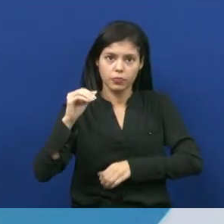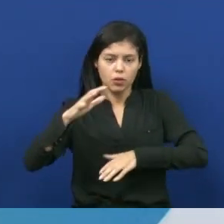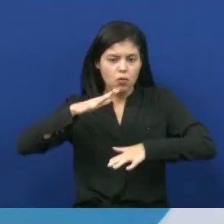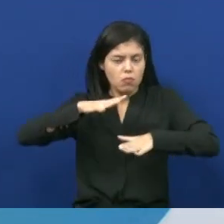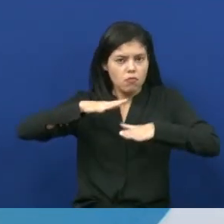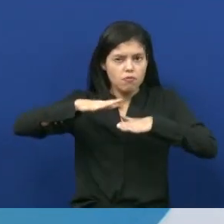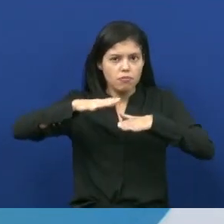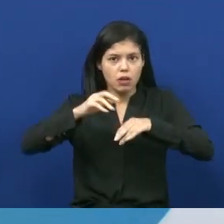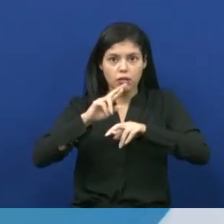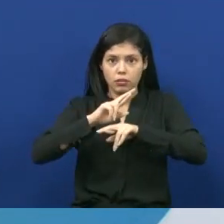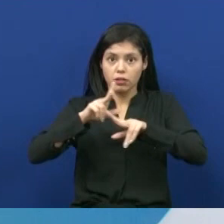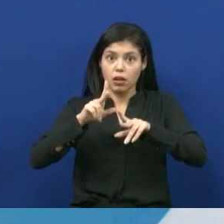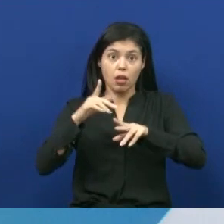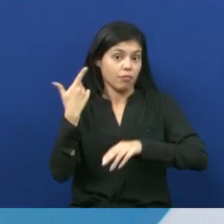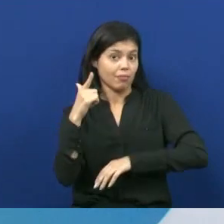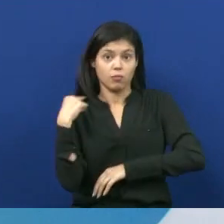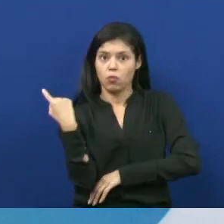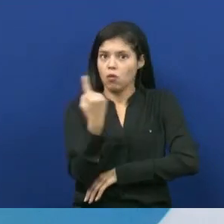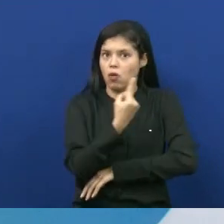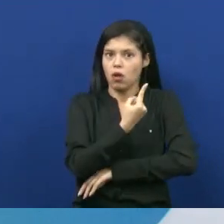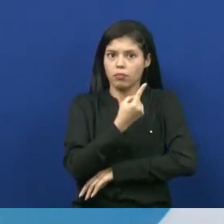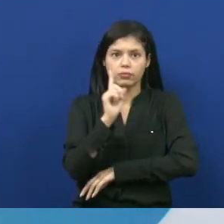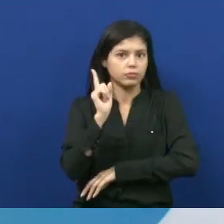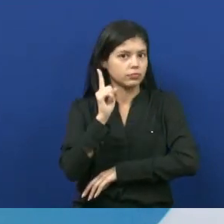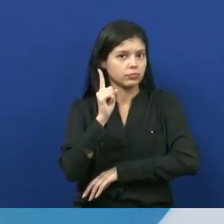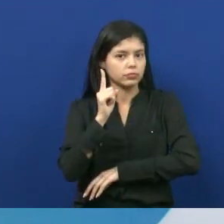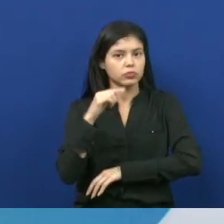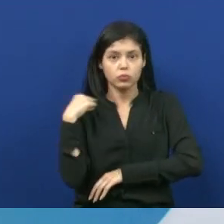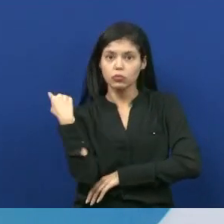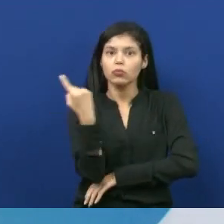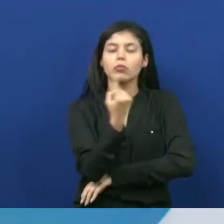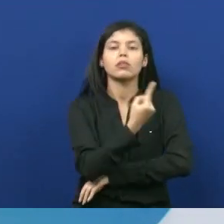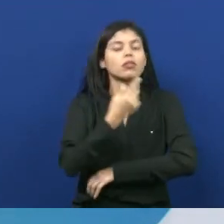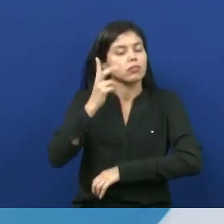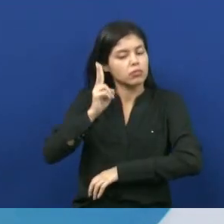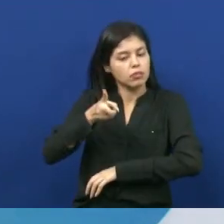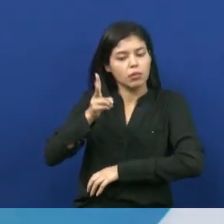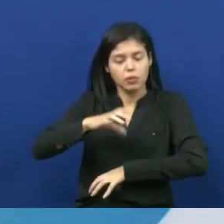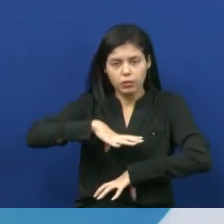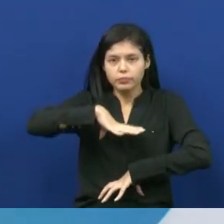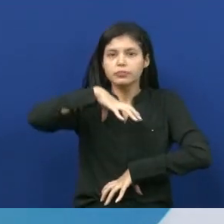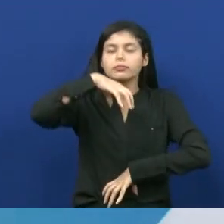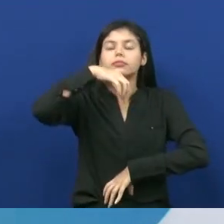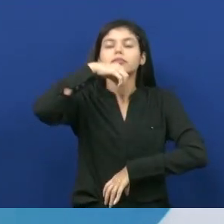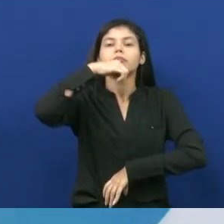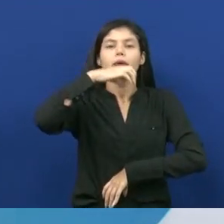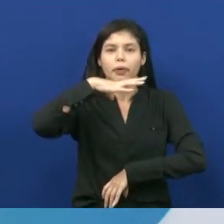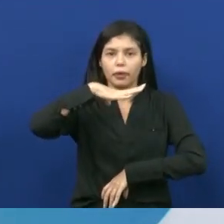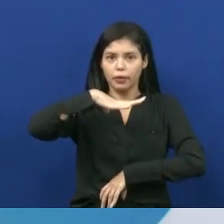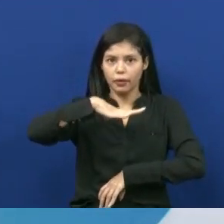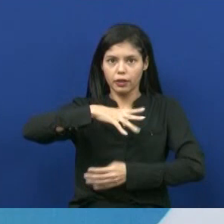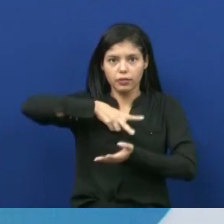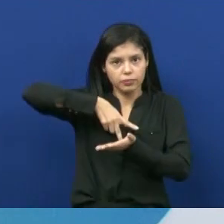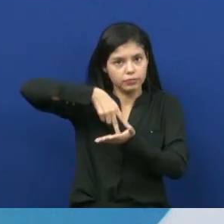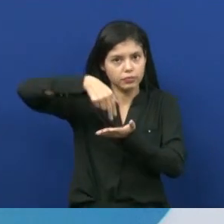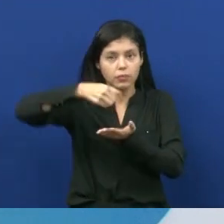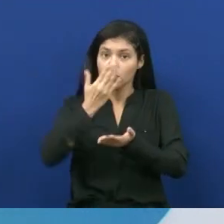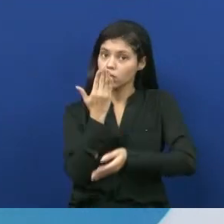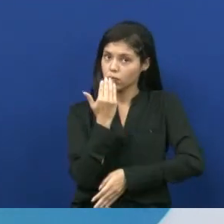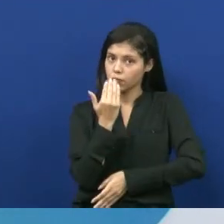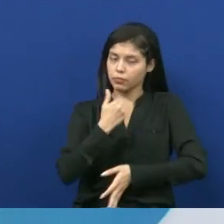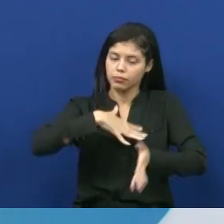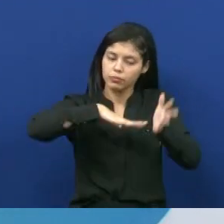é completamente involuntário. Nós respiramos o tempo inteiro, enquanto andamos, enquanto comemos,